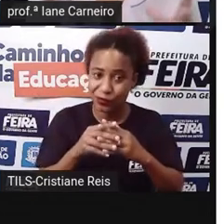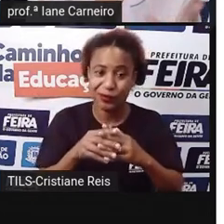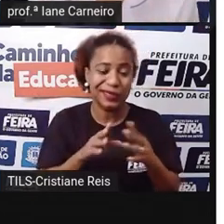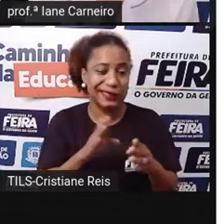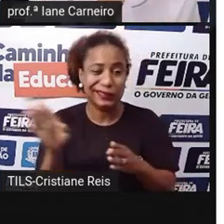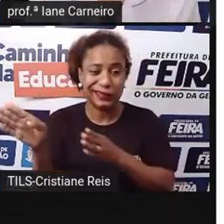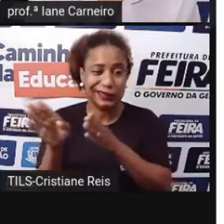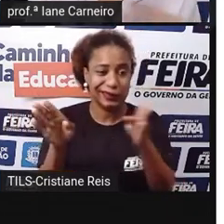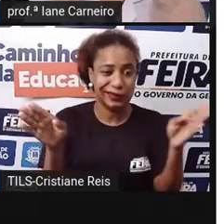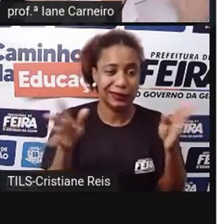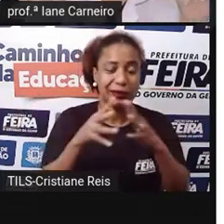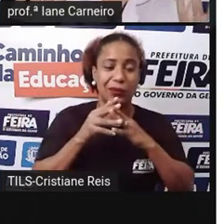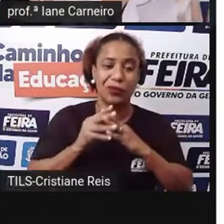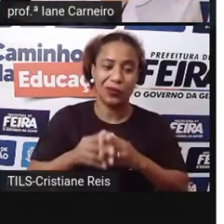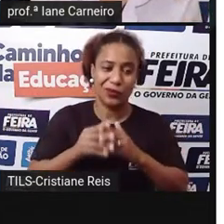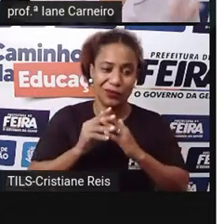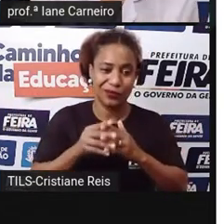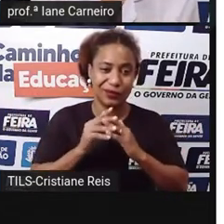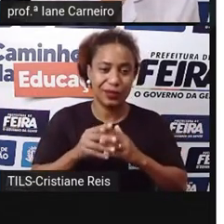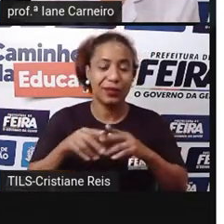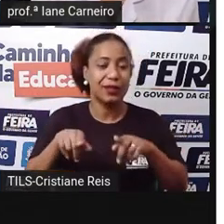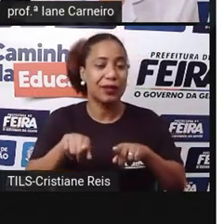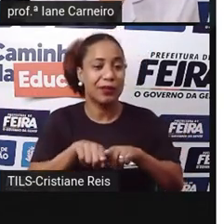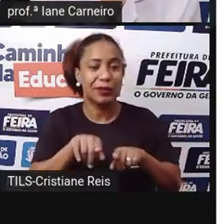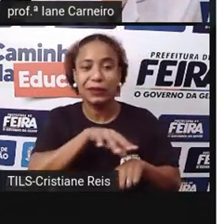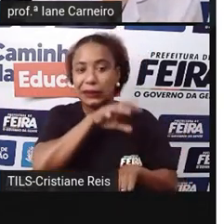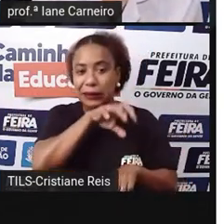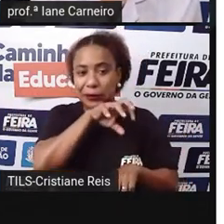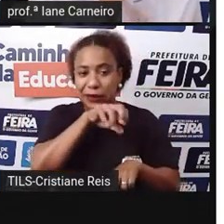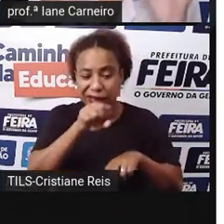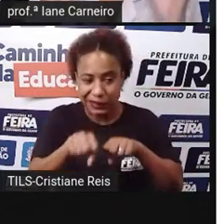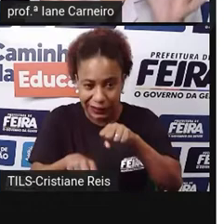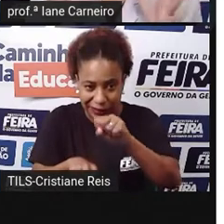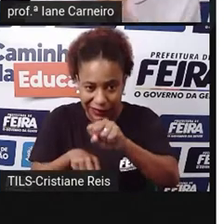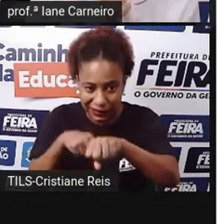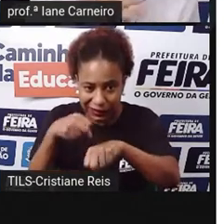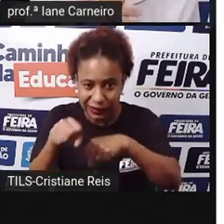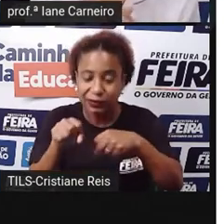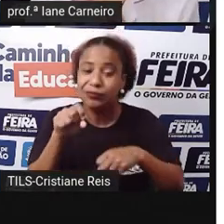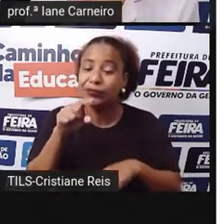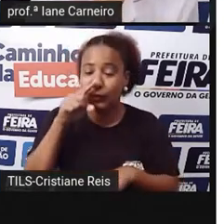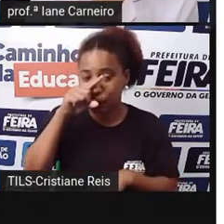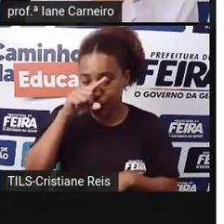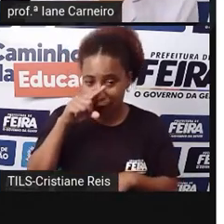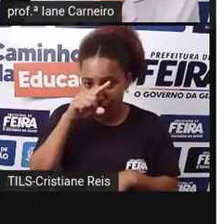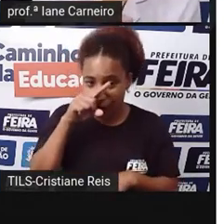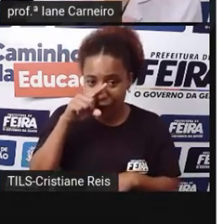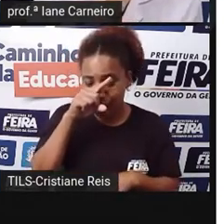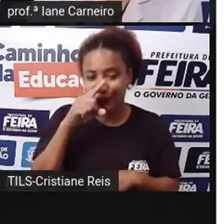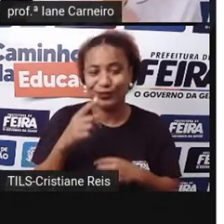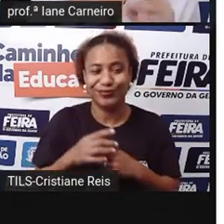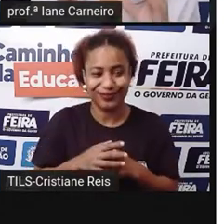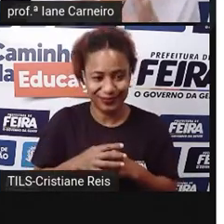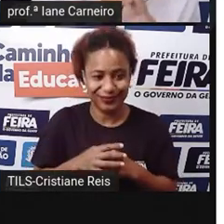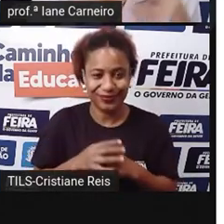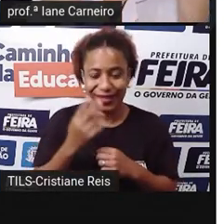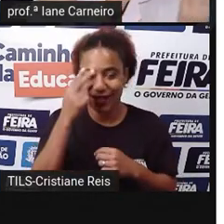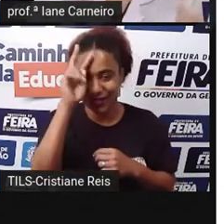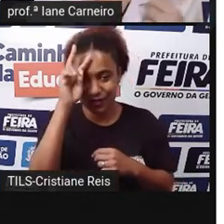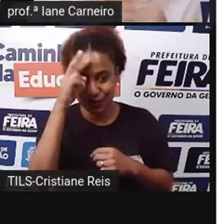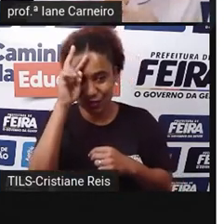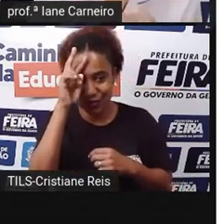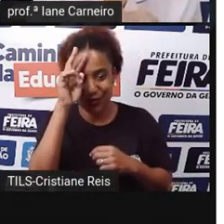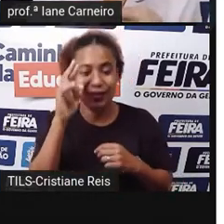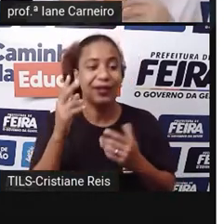perder lá nos caminhos, né? Podem ter animais selvagens. Então, as histórias clássicas, né? Os contos de fadas, geralmente, e